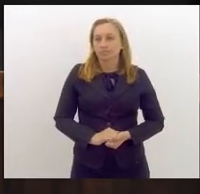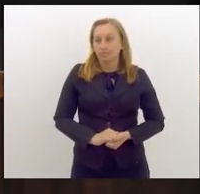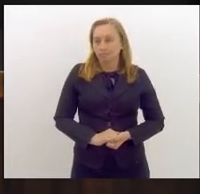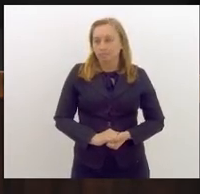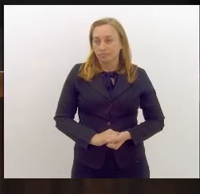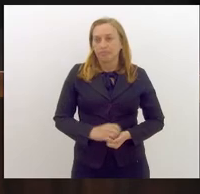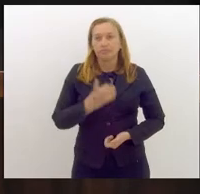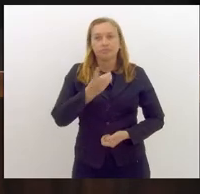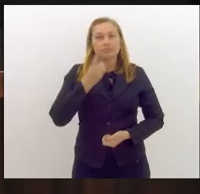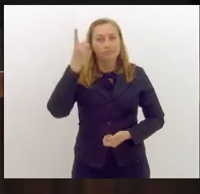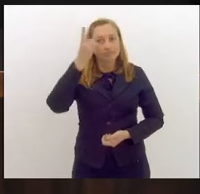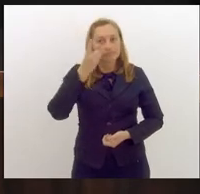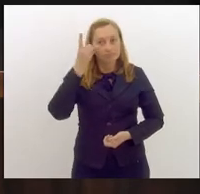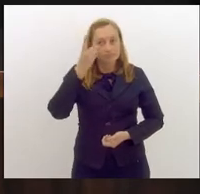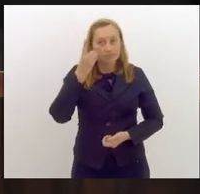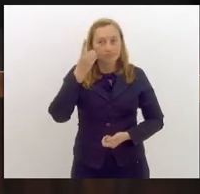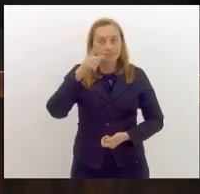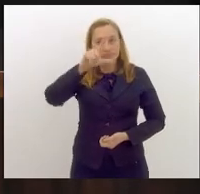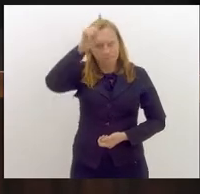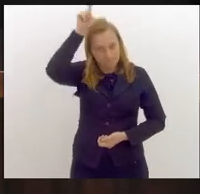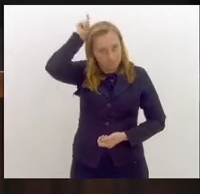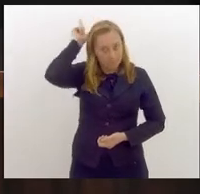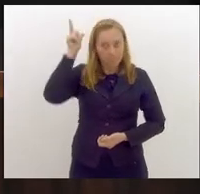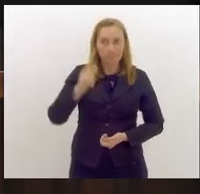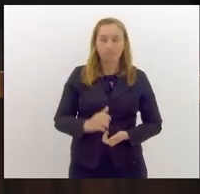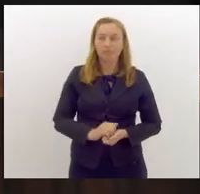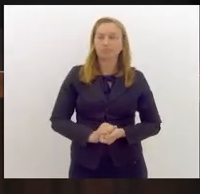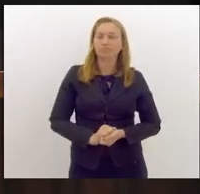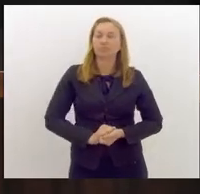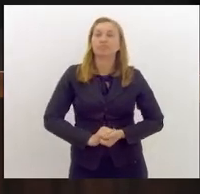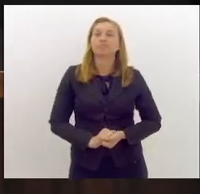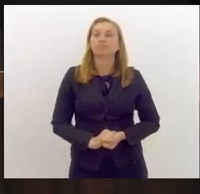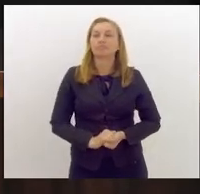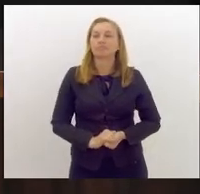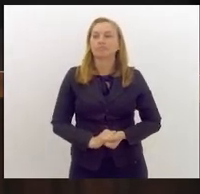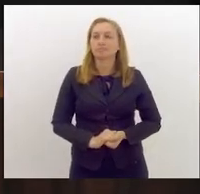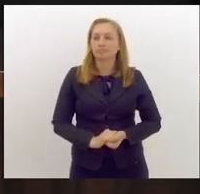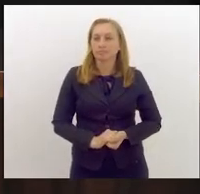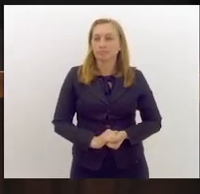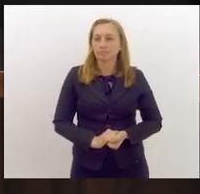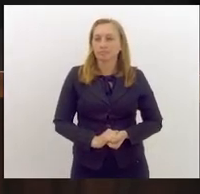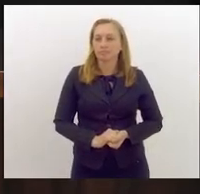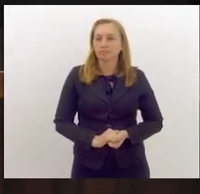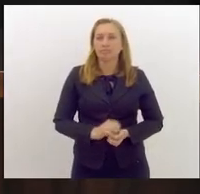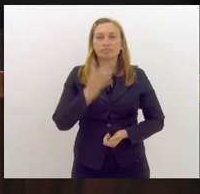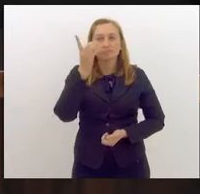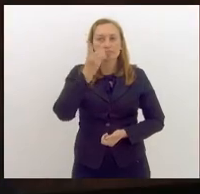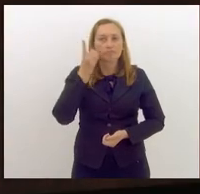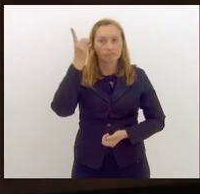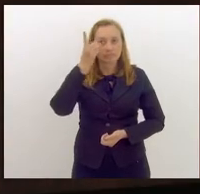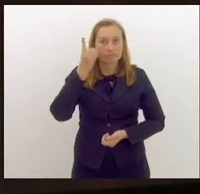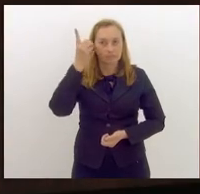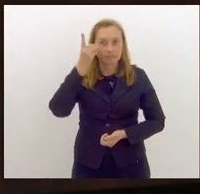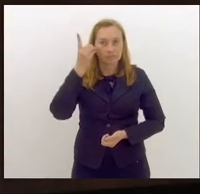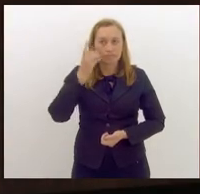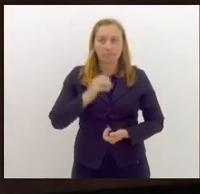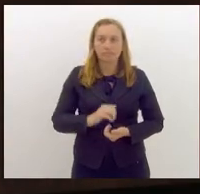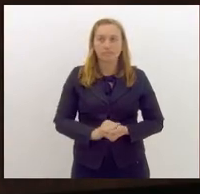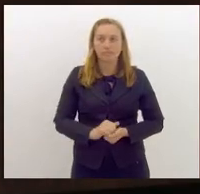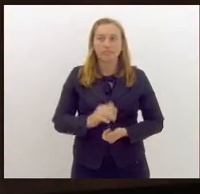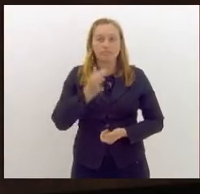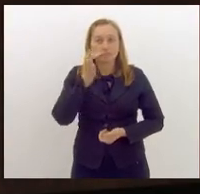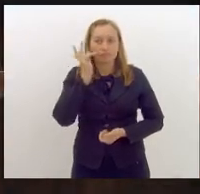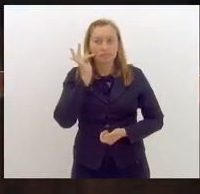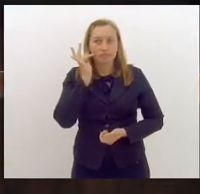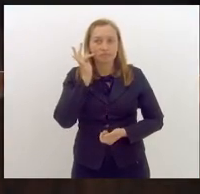Deputado Luiz Paulo Correia da Rocha Deputado Flávio